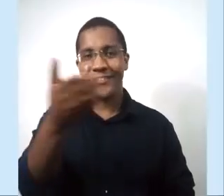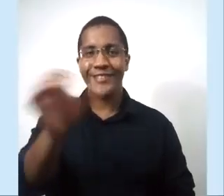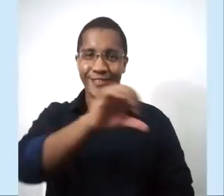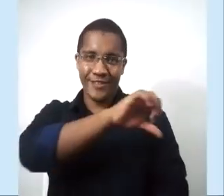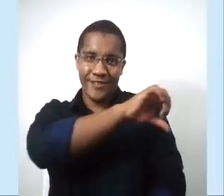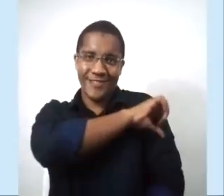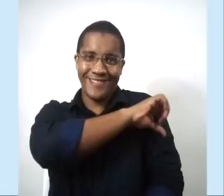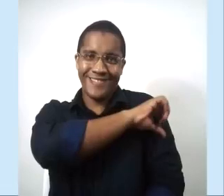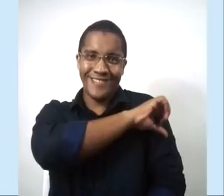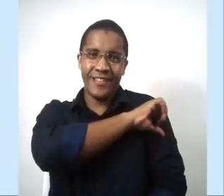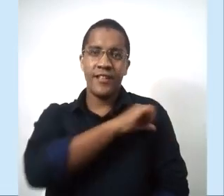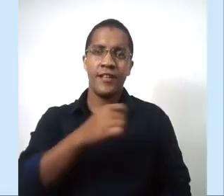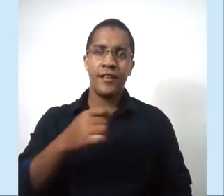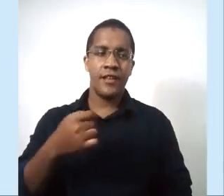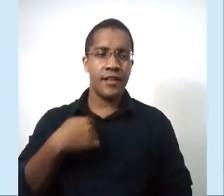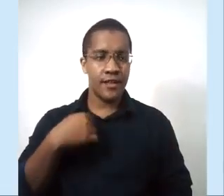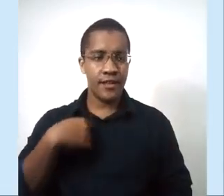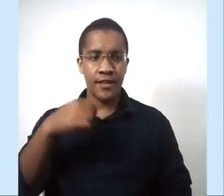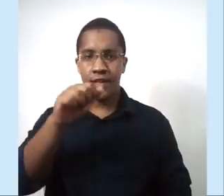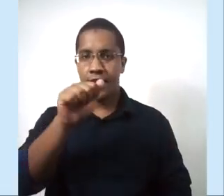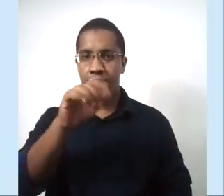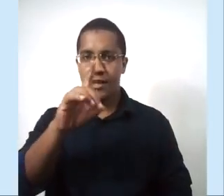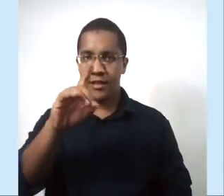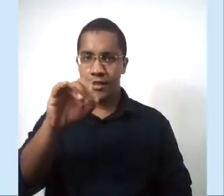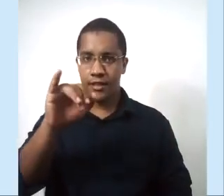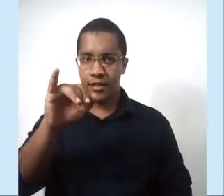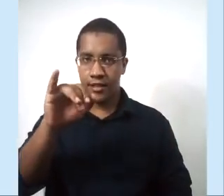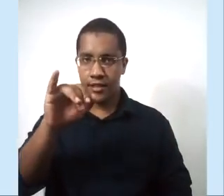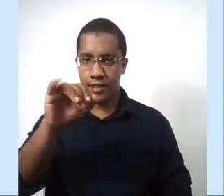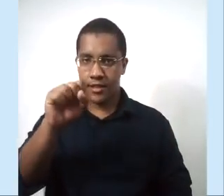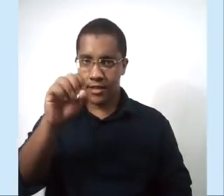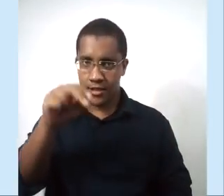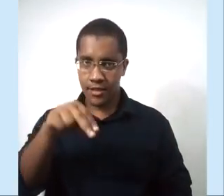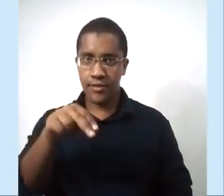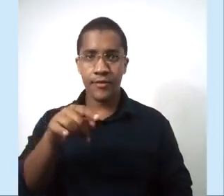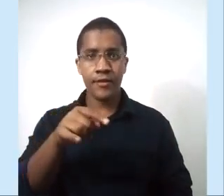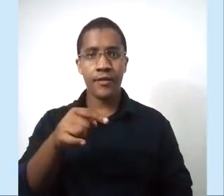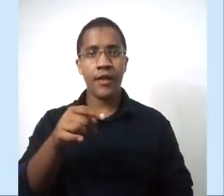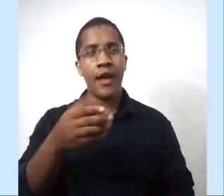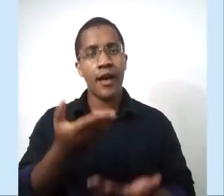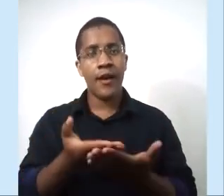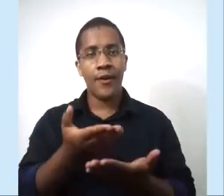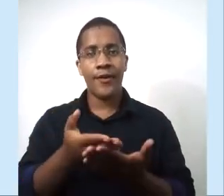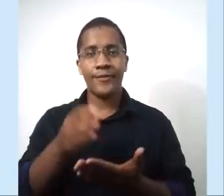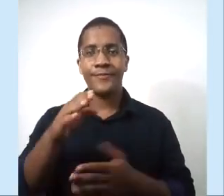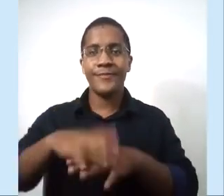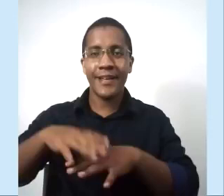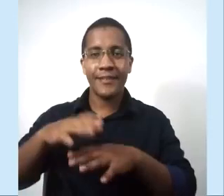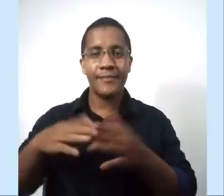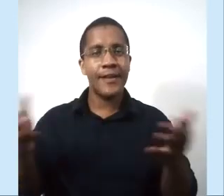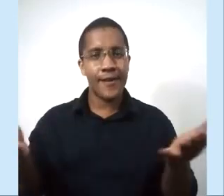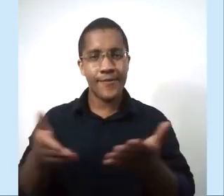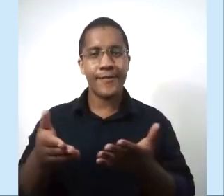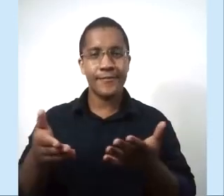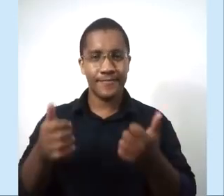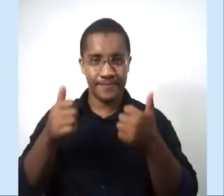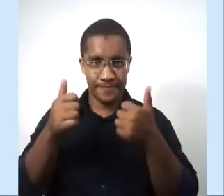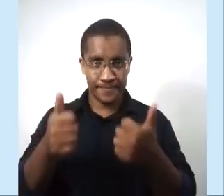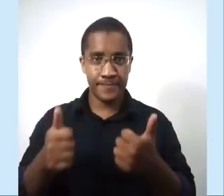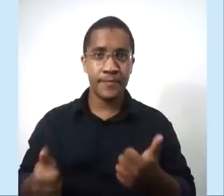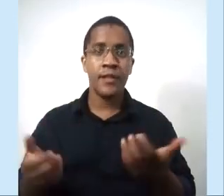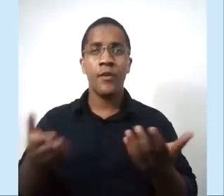Oi pessoal do nono ano, eu sou Atos Sinício e vamos para mais uma aula de matemática. Obrigado pela sua